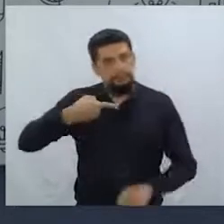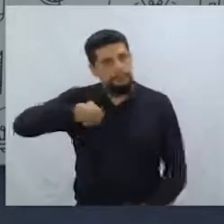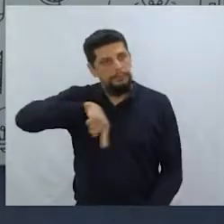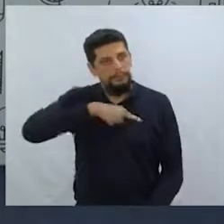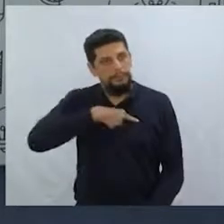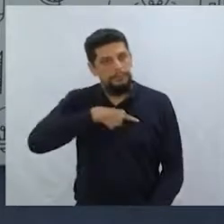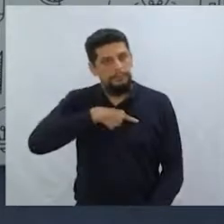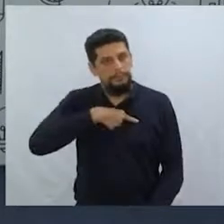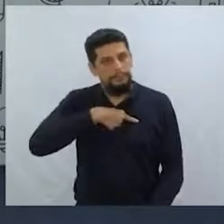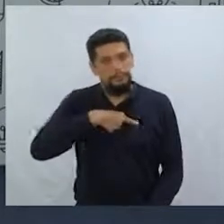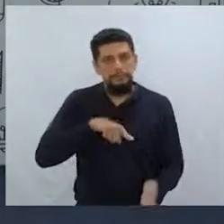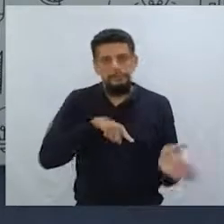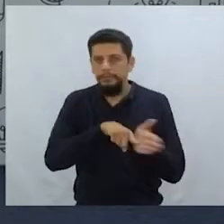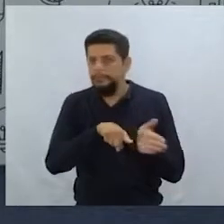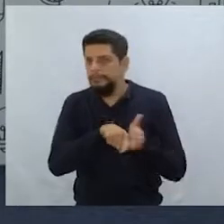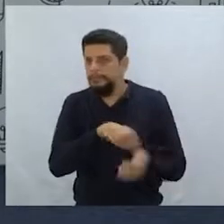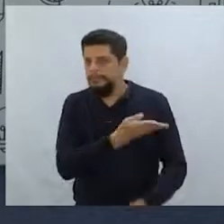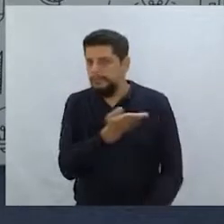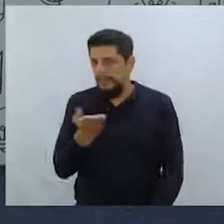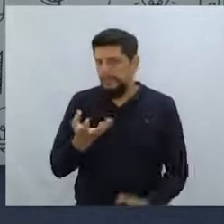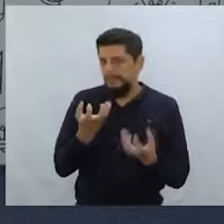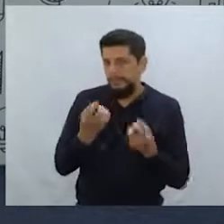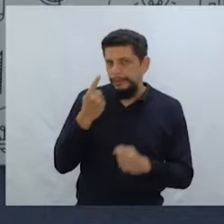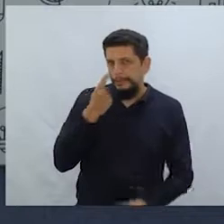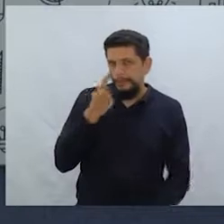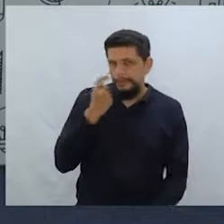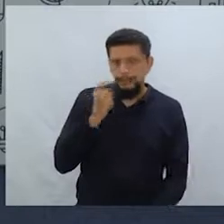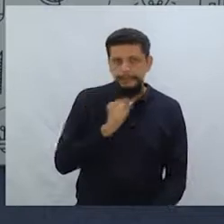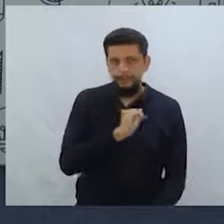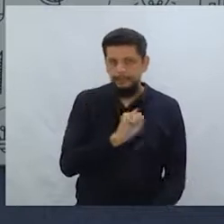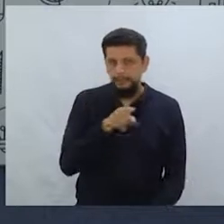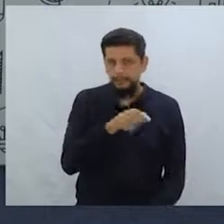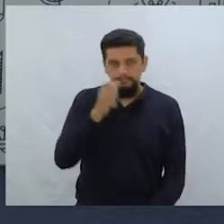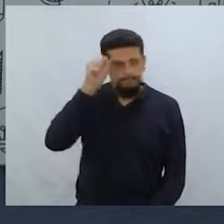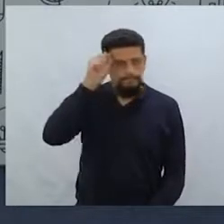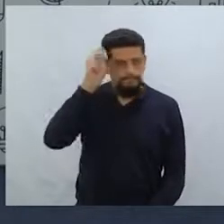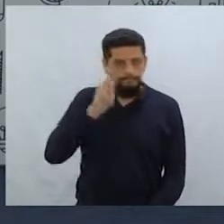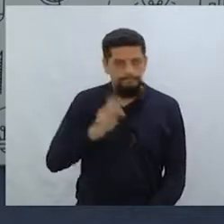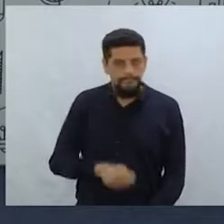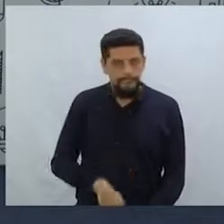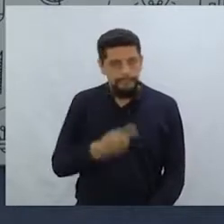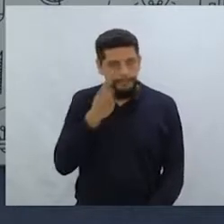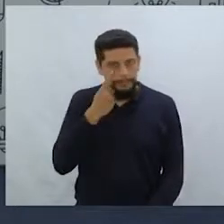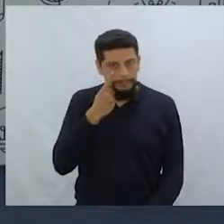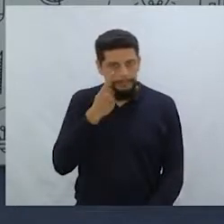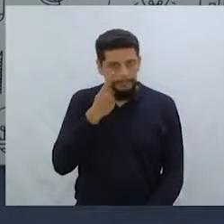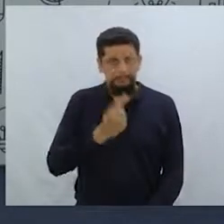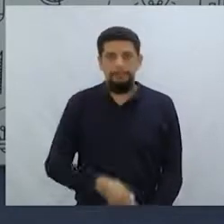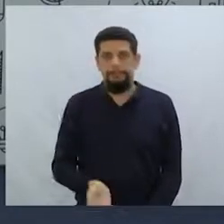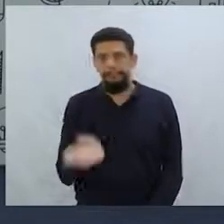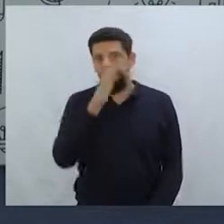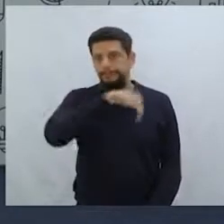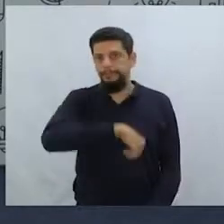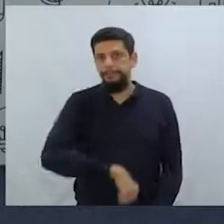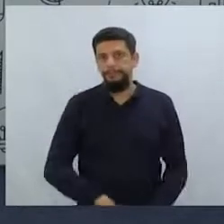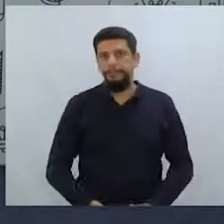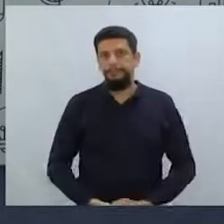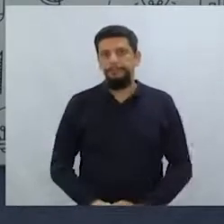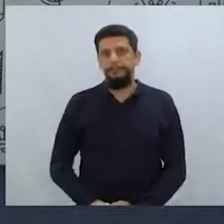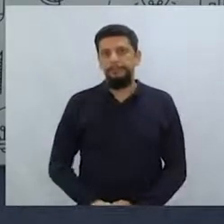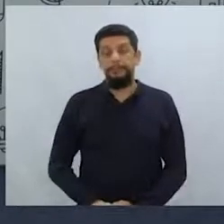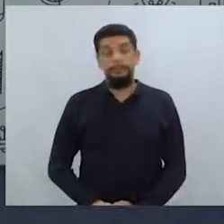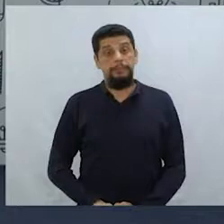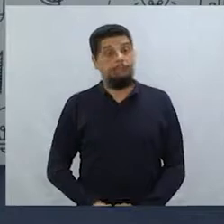4 cachorros e 3 gatos, nós vamos para as perguntas. E eu quero ver se vocês estão espertos aí acompanhando comigo. Vamos